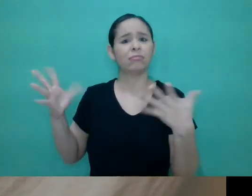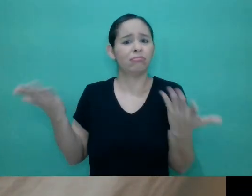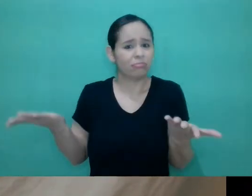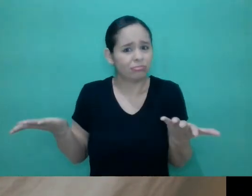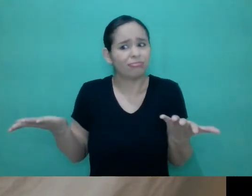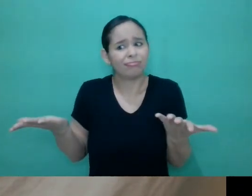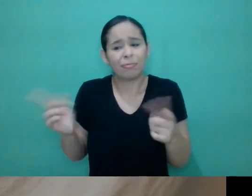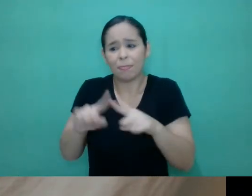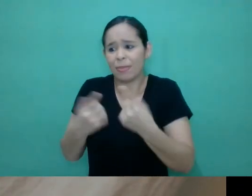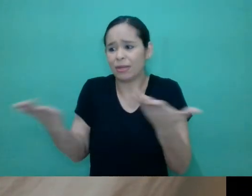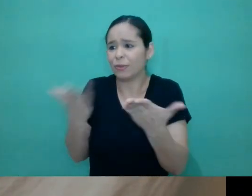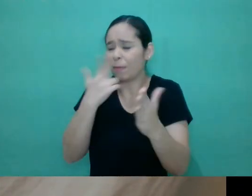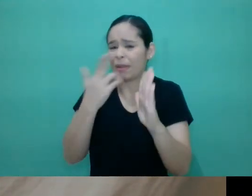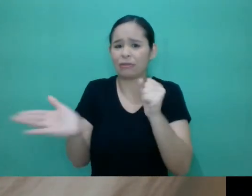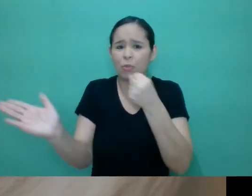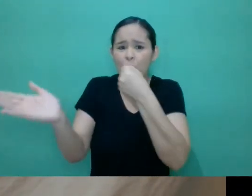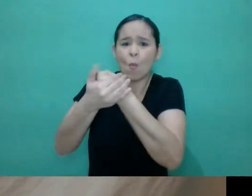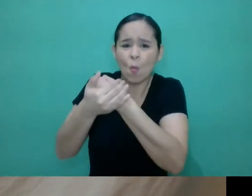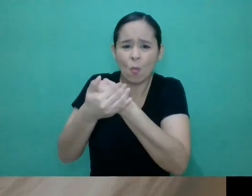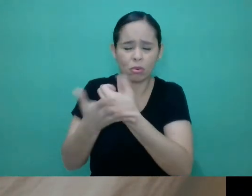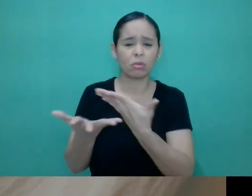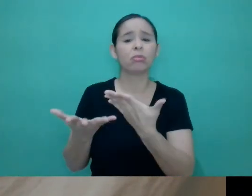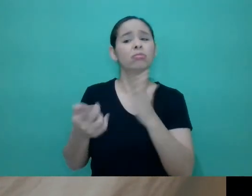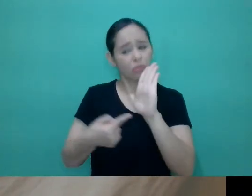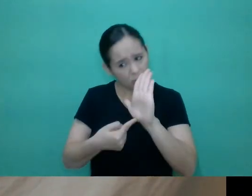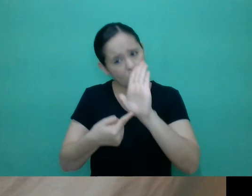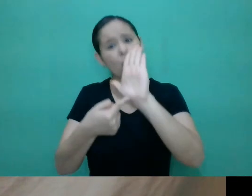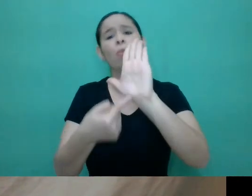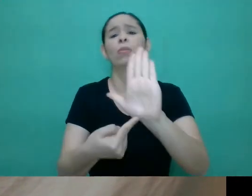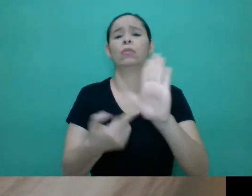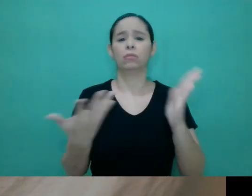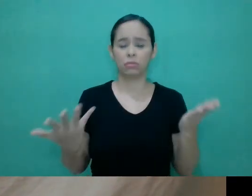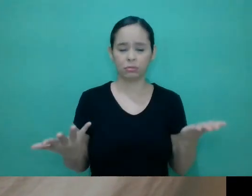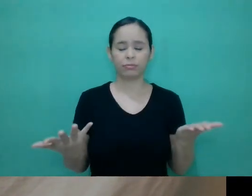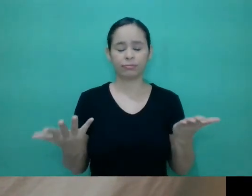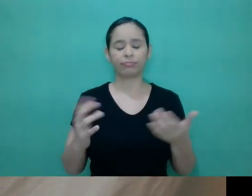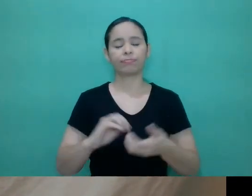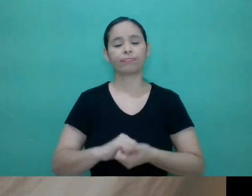assim, velada, como nos tempos atuais, né?